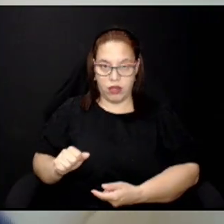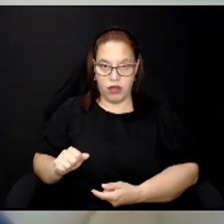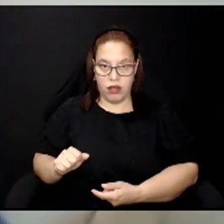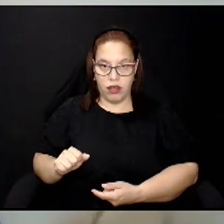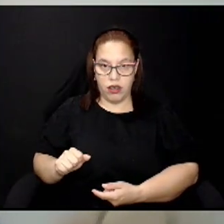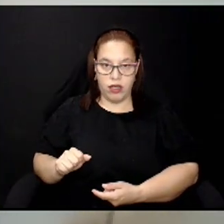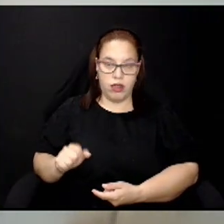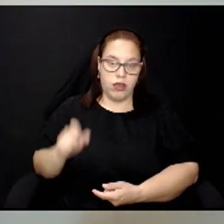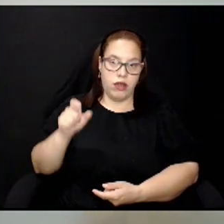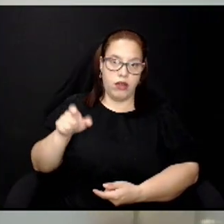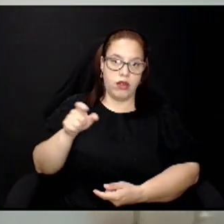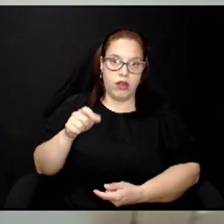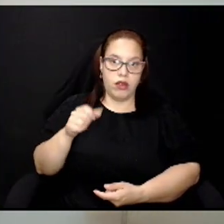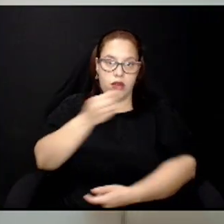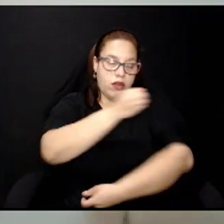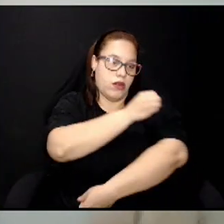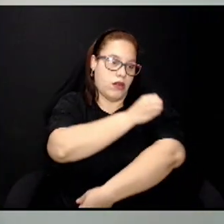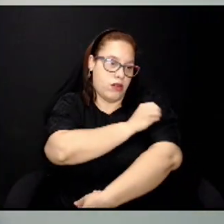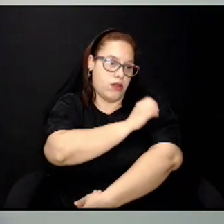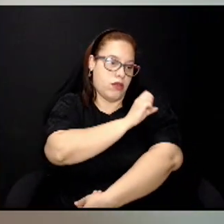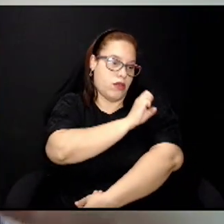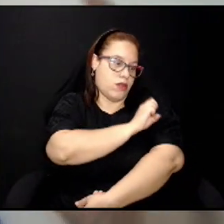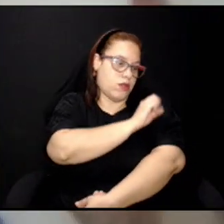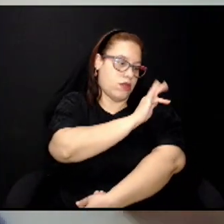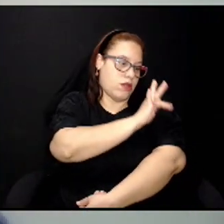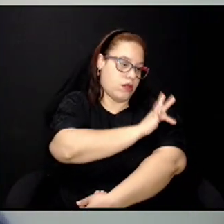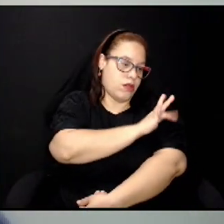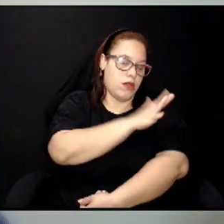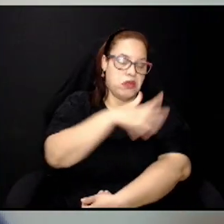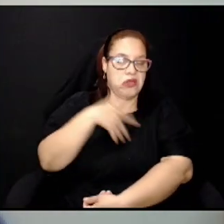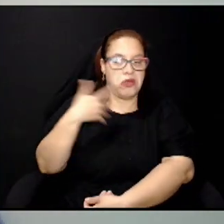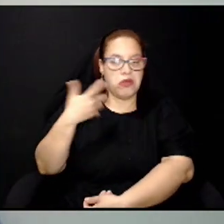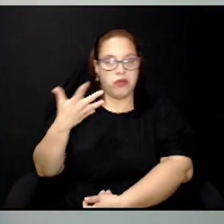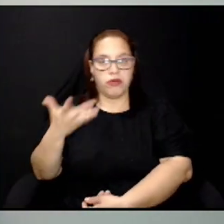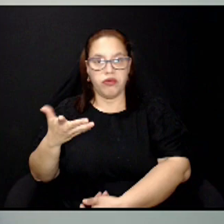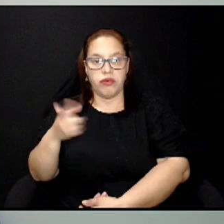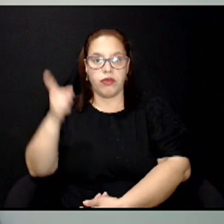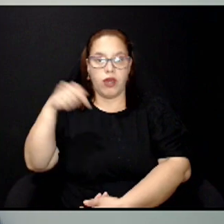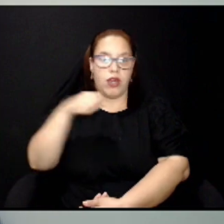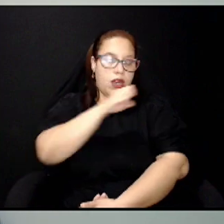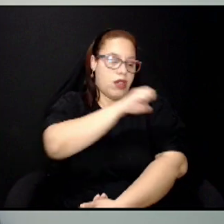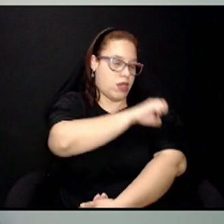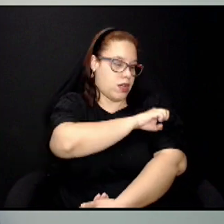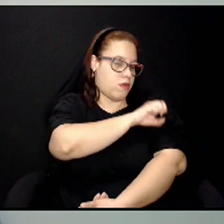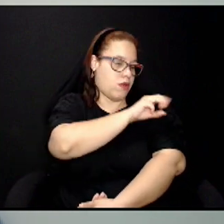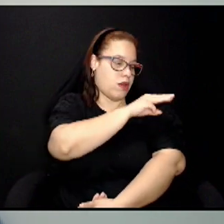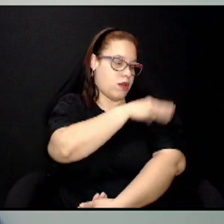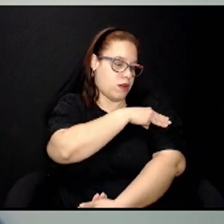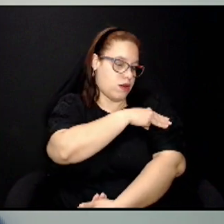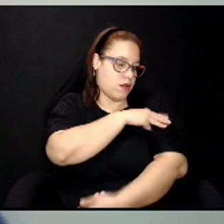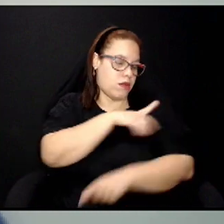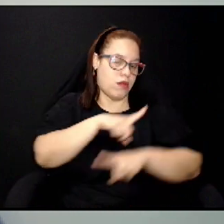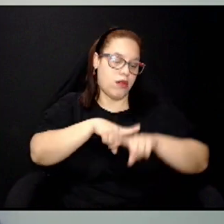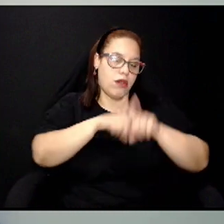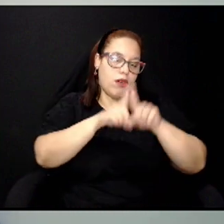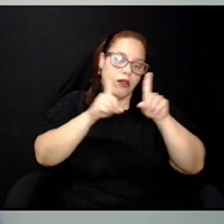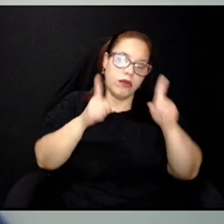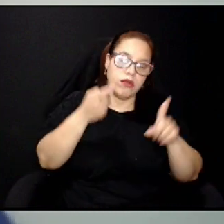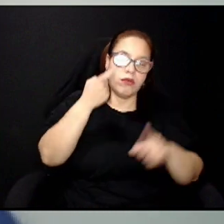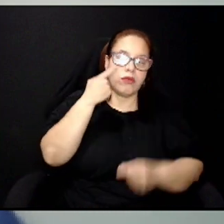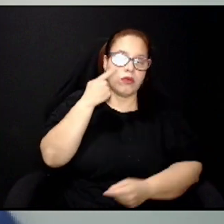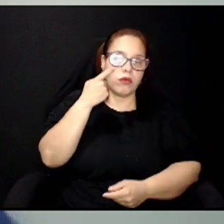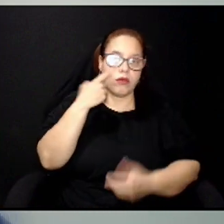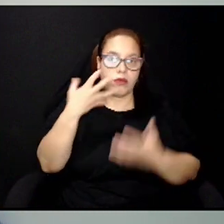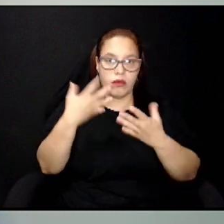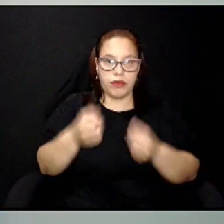6º ano do ensino fundamental, anos finais, para o ensino médio, Porém, a gente tem visto e recebido